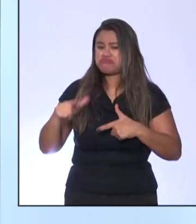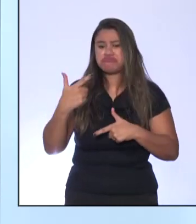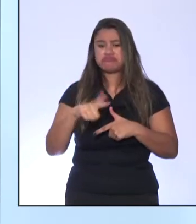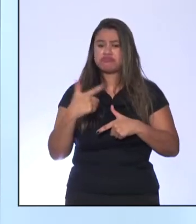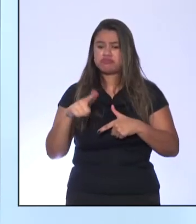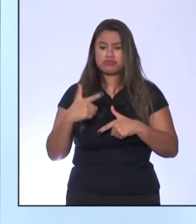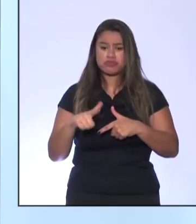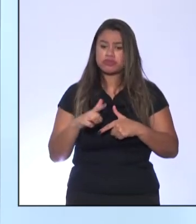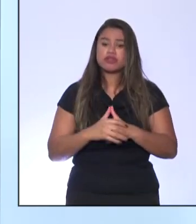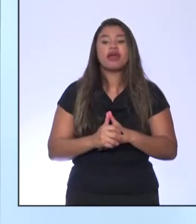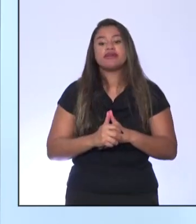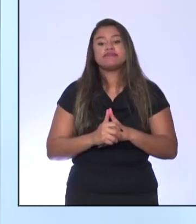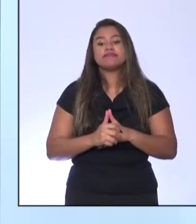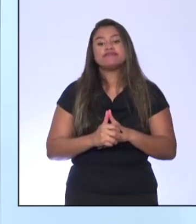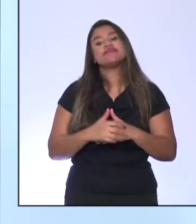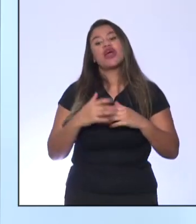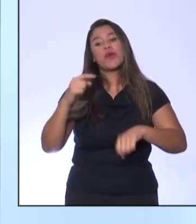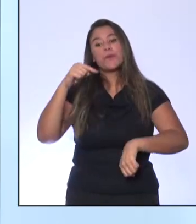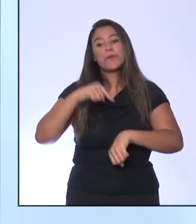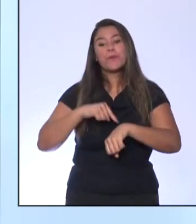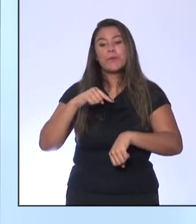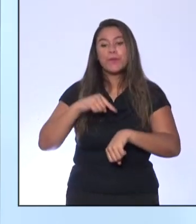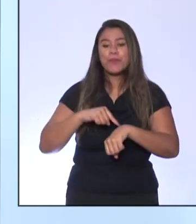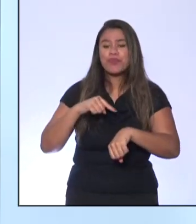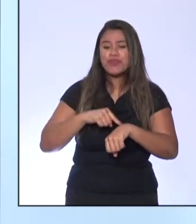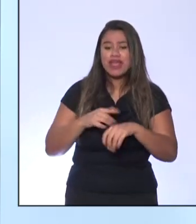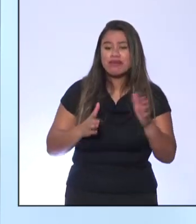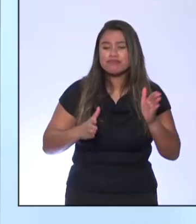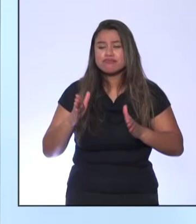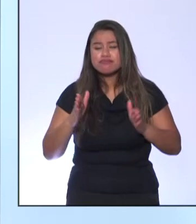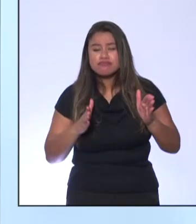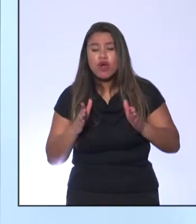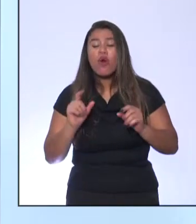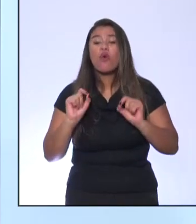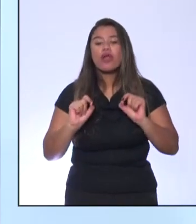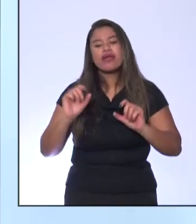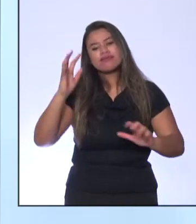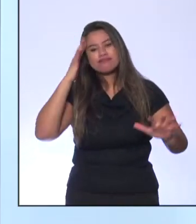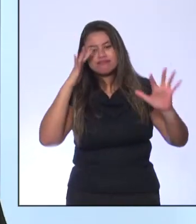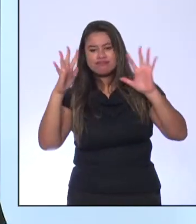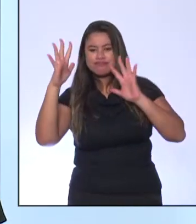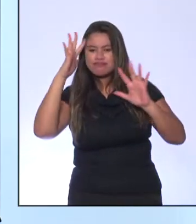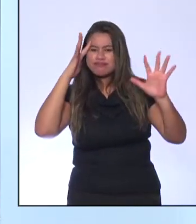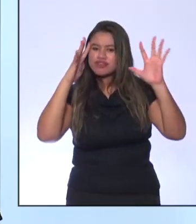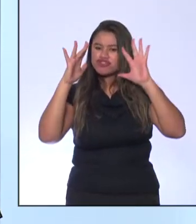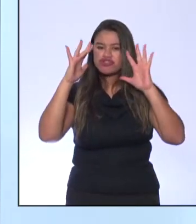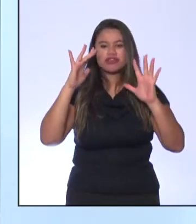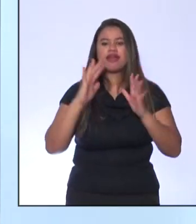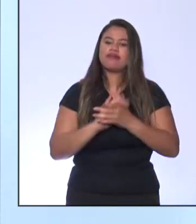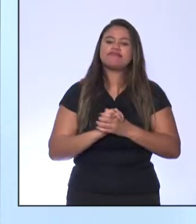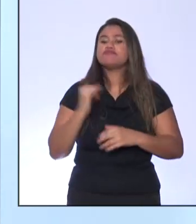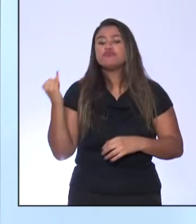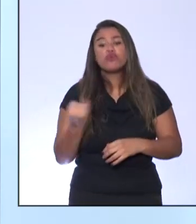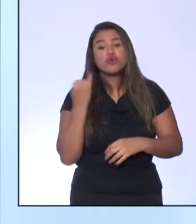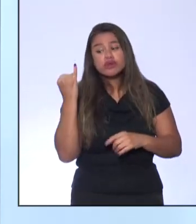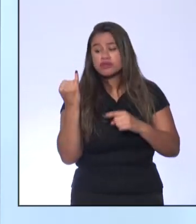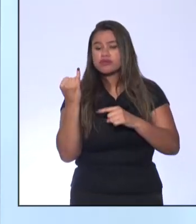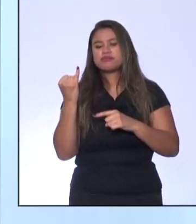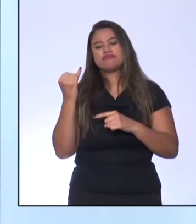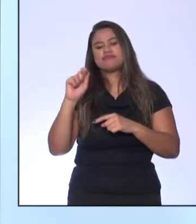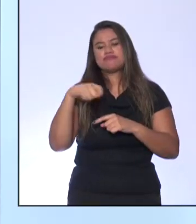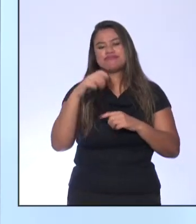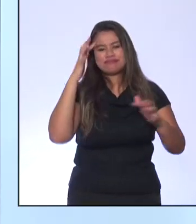mais importante é que o tempo todo haja um processo de reflexão e que vocês estejam sempre abertos a